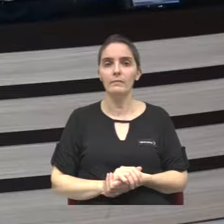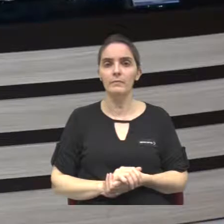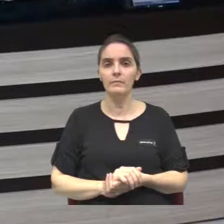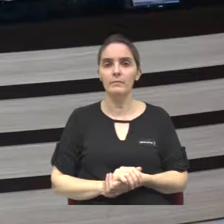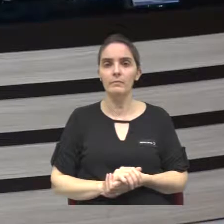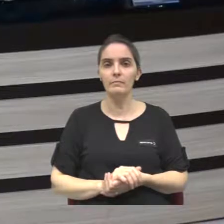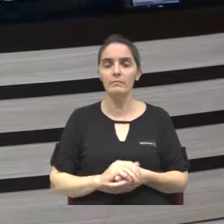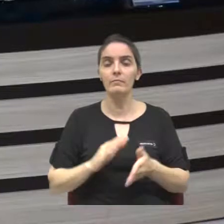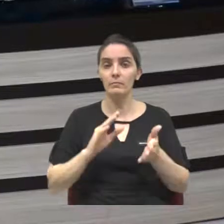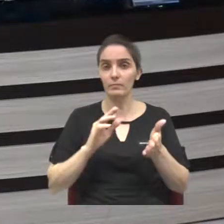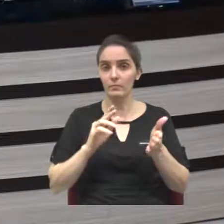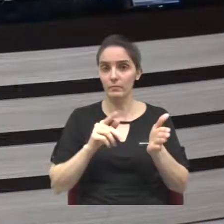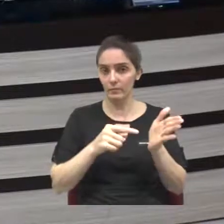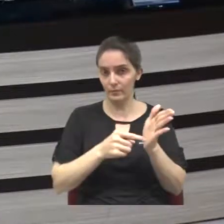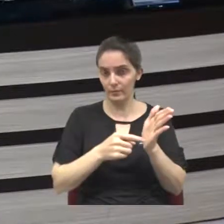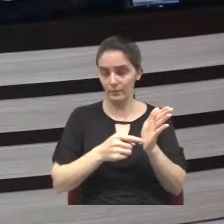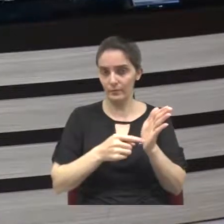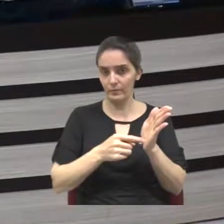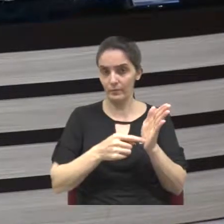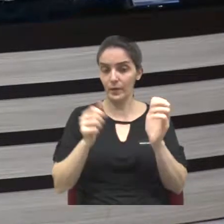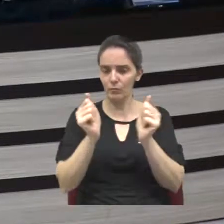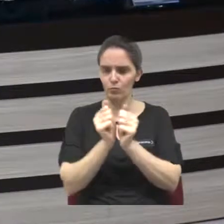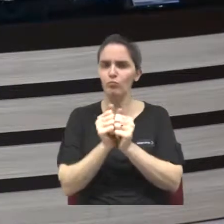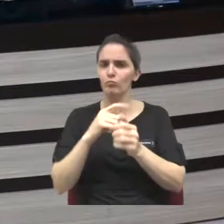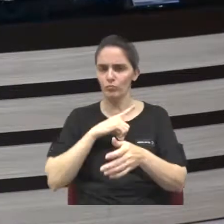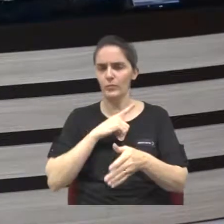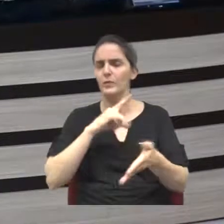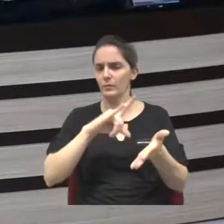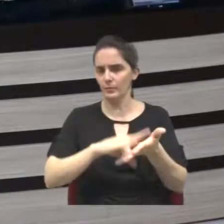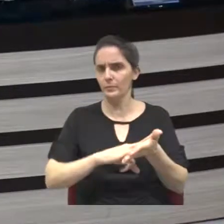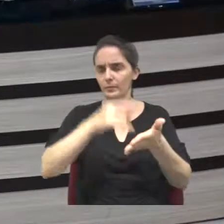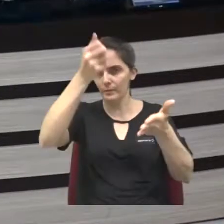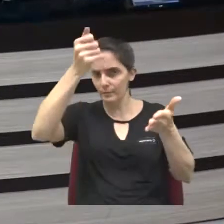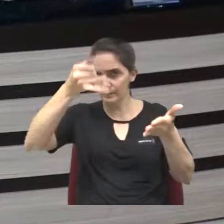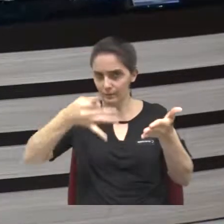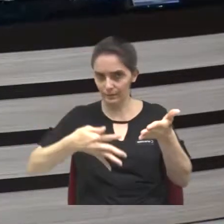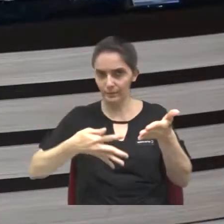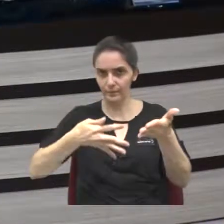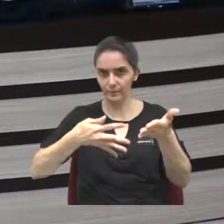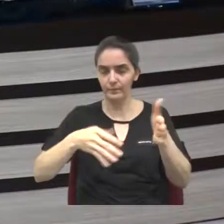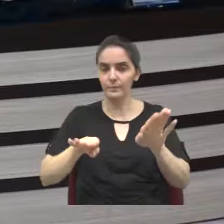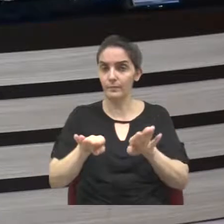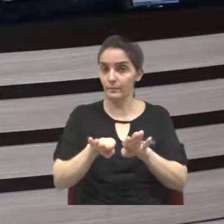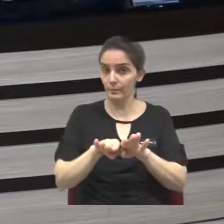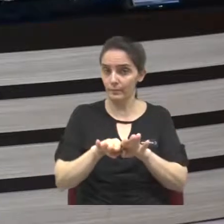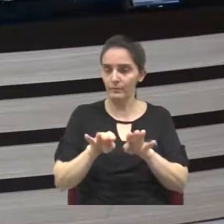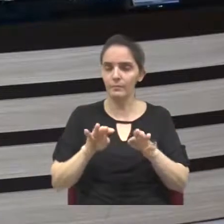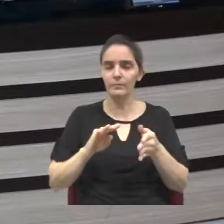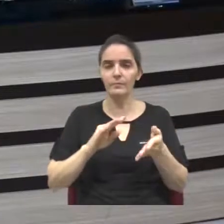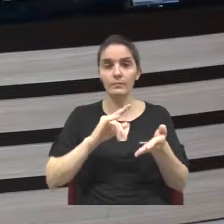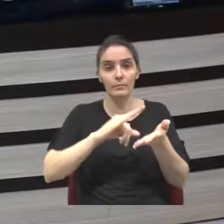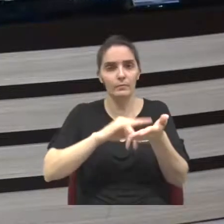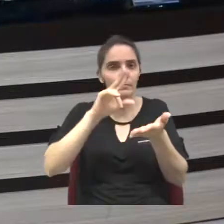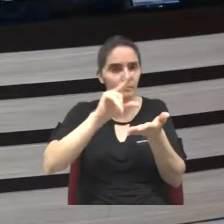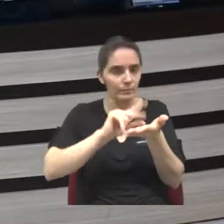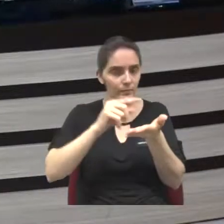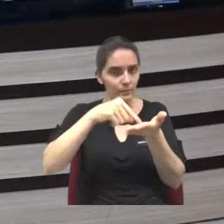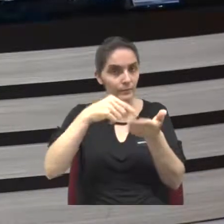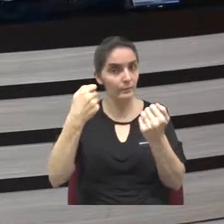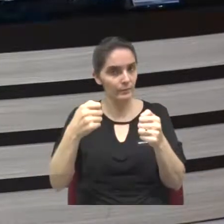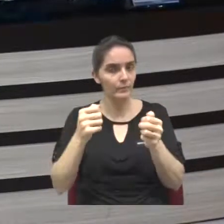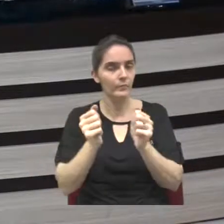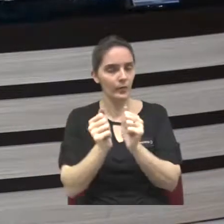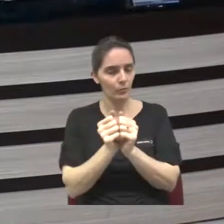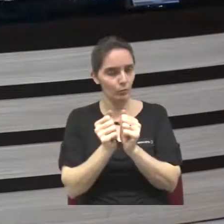proposta, encaminhamos a mensagem necessária à sua apresentação, bem como a documentação anexa, no sentido de que a mesma faça parte integrante